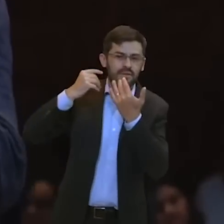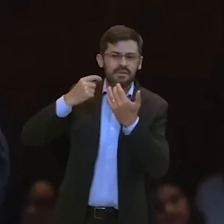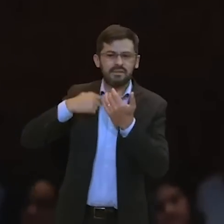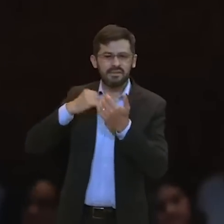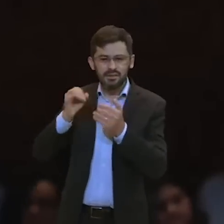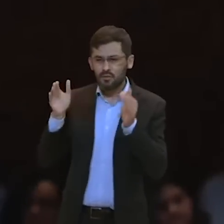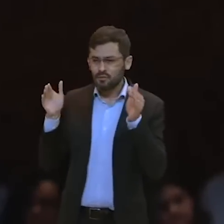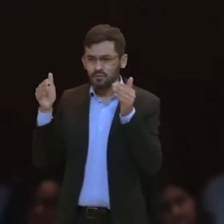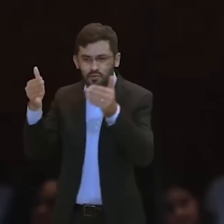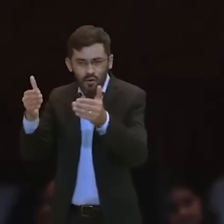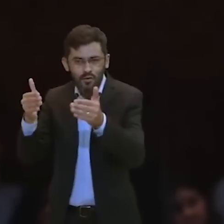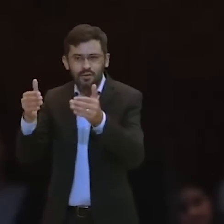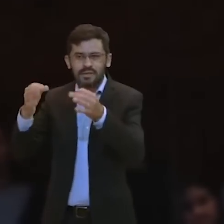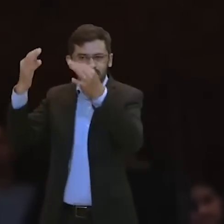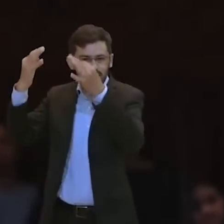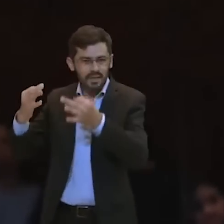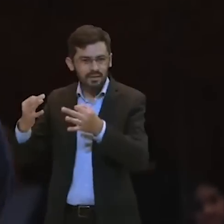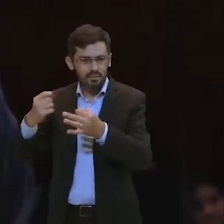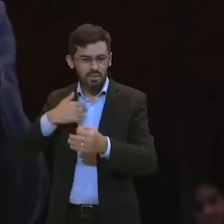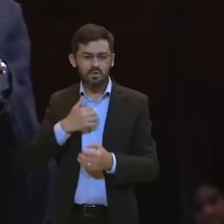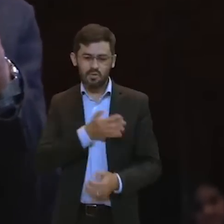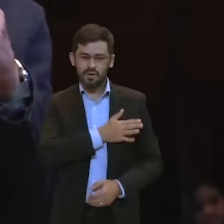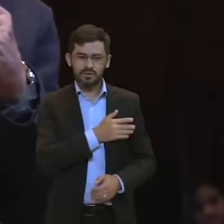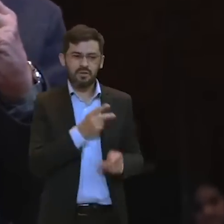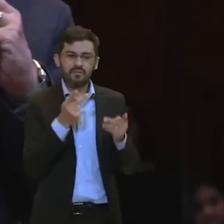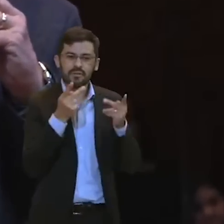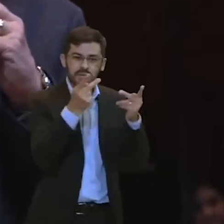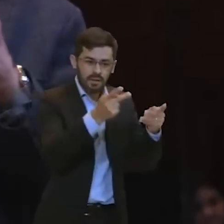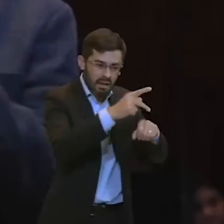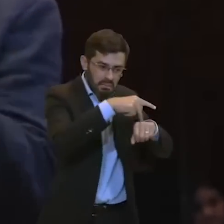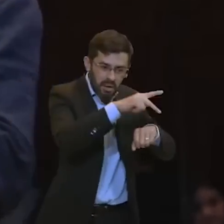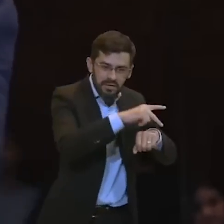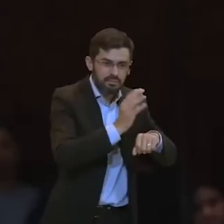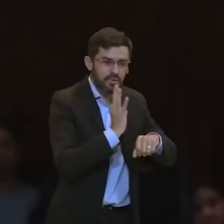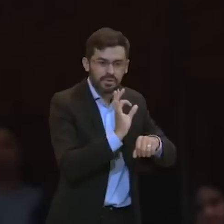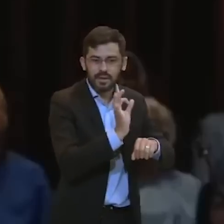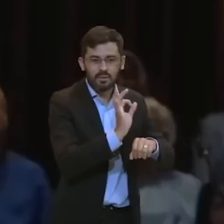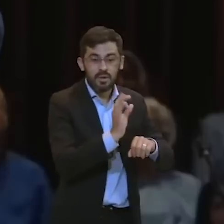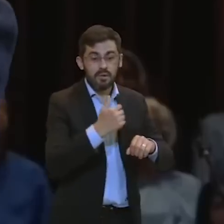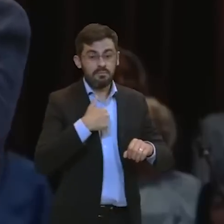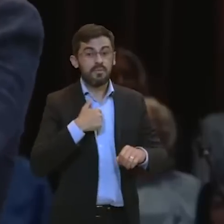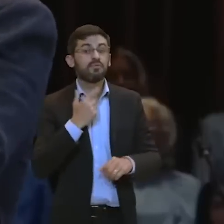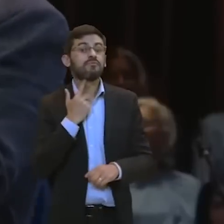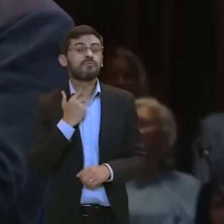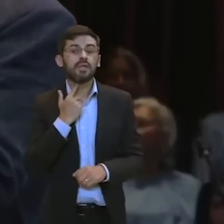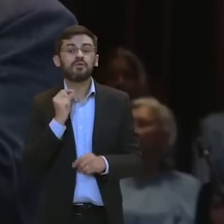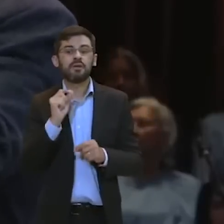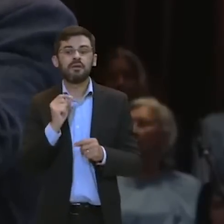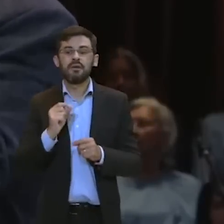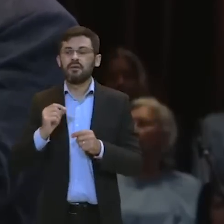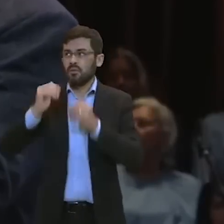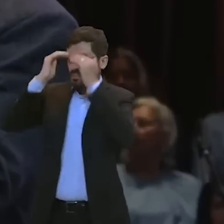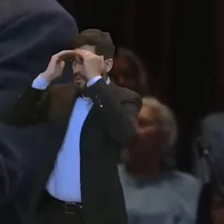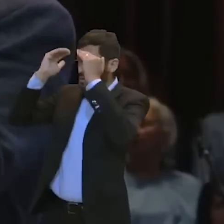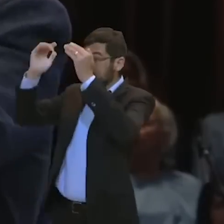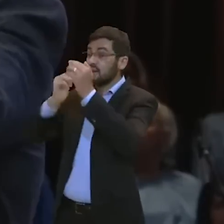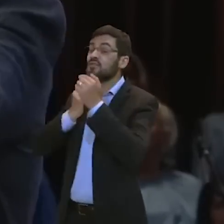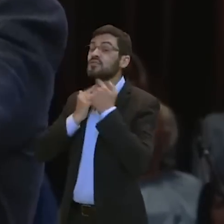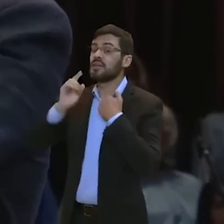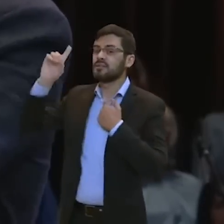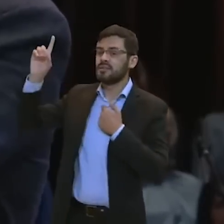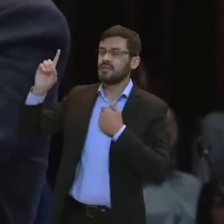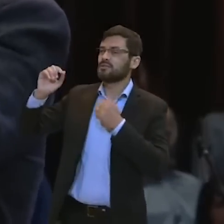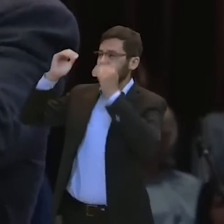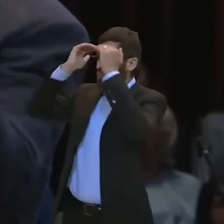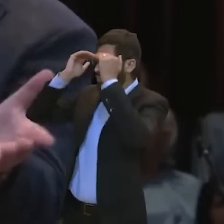Meu coração não está em visitar esse lugar ou aquele lugar. Meu coração está em fazer a vontade de Deus, do jeito de Deus. E